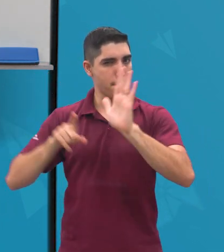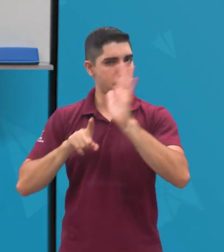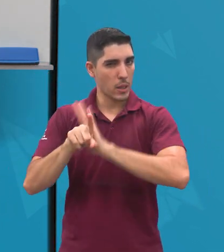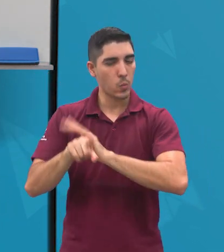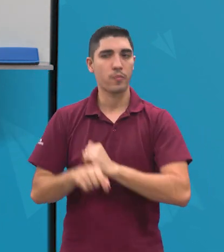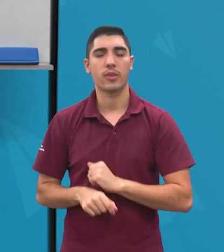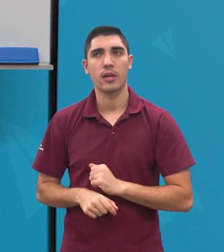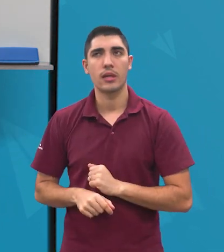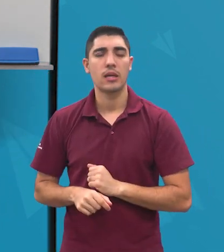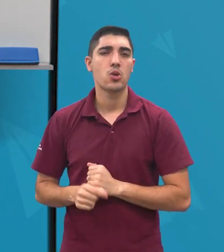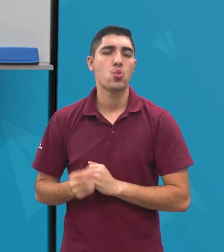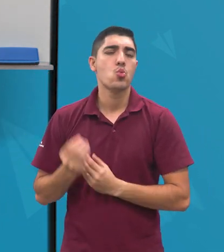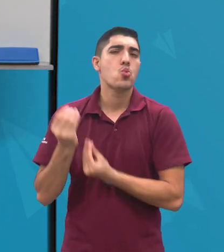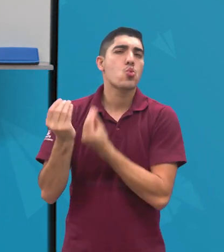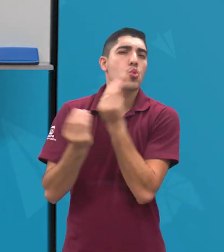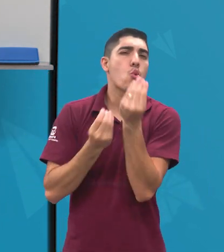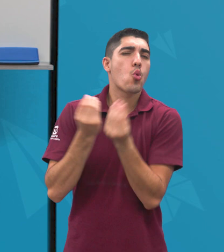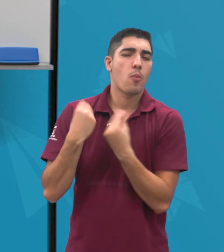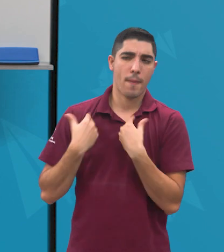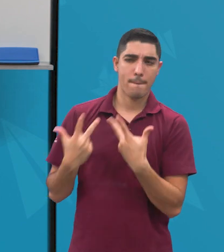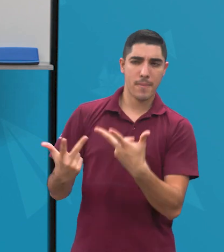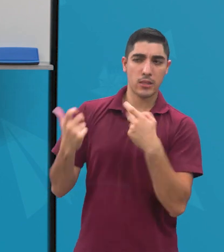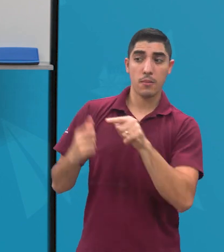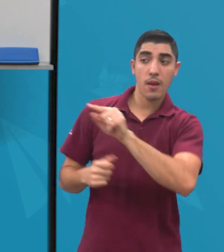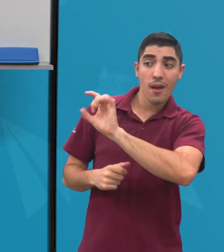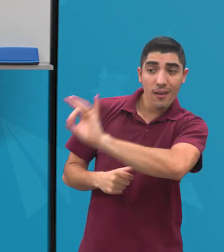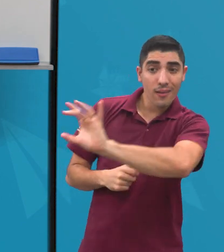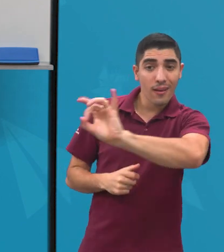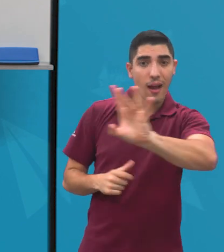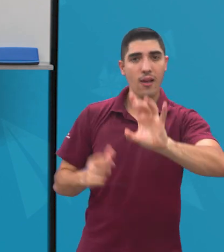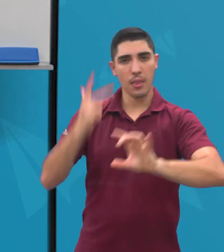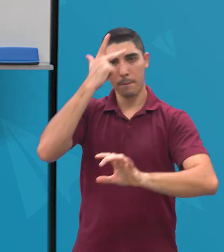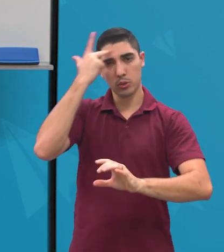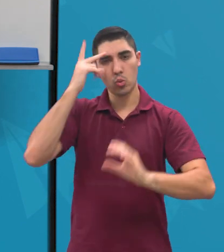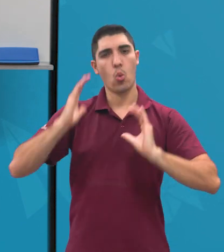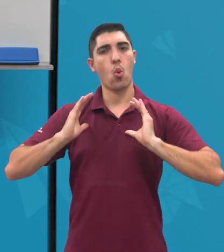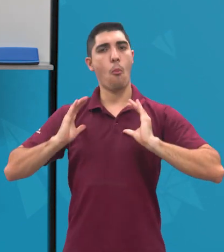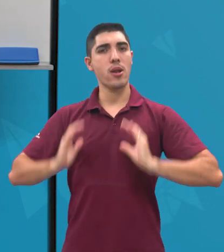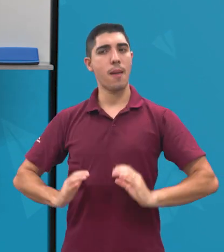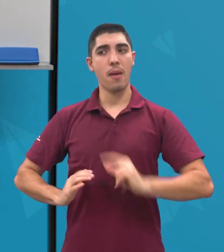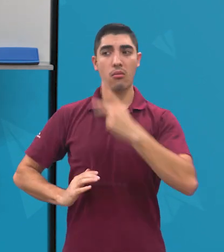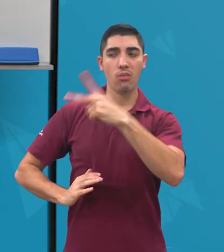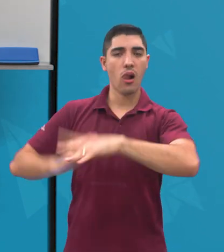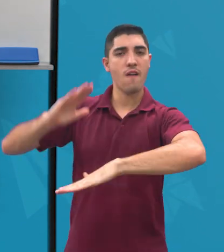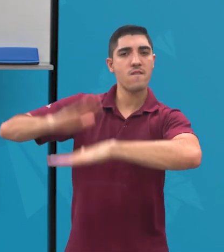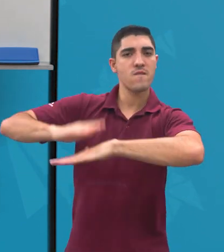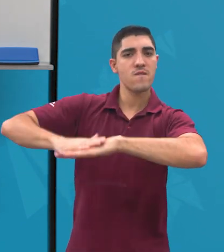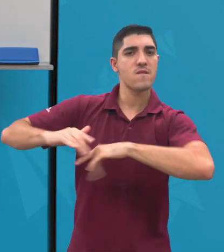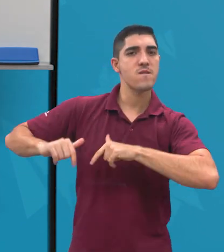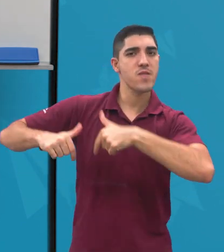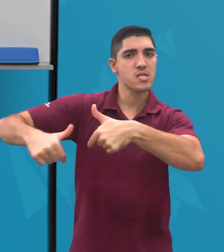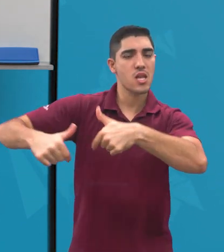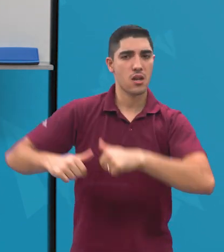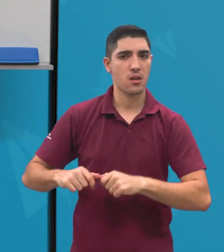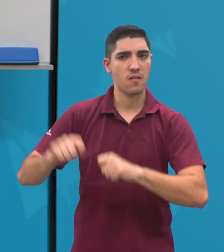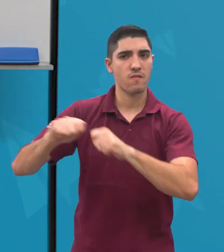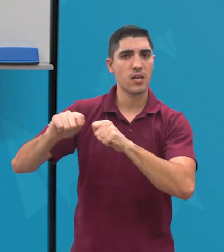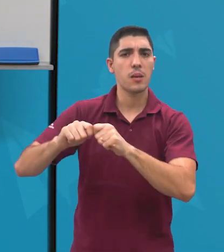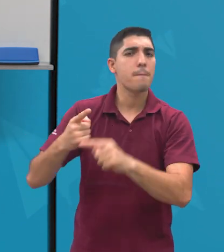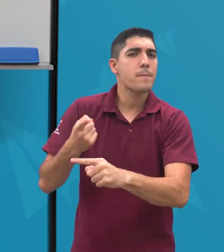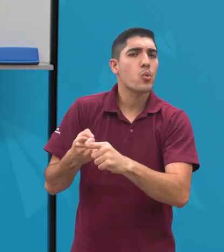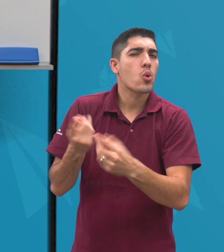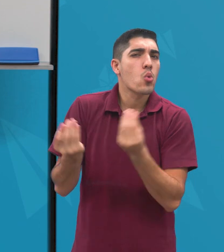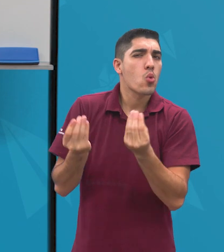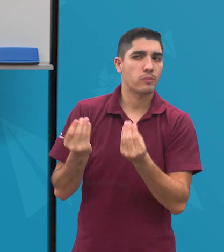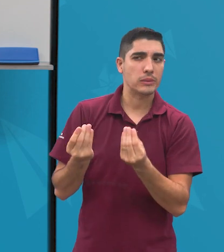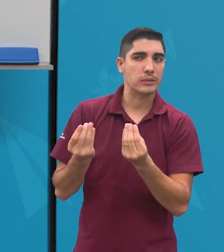a conduta uns dos outros em sociedade? Por que isso é complexo?